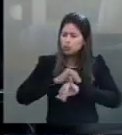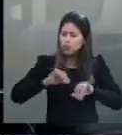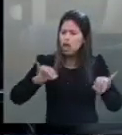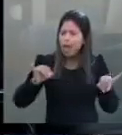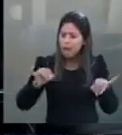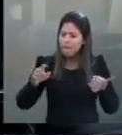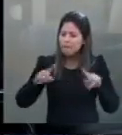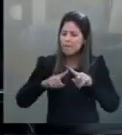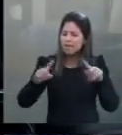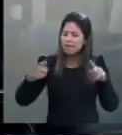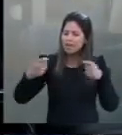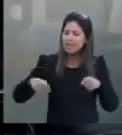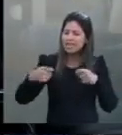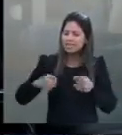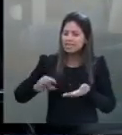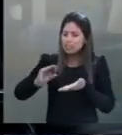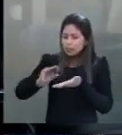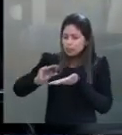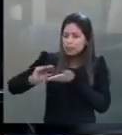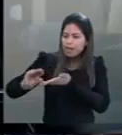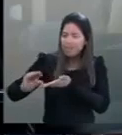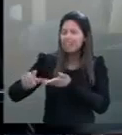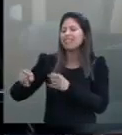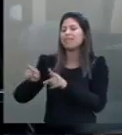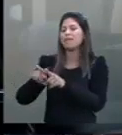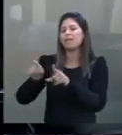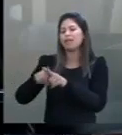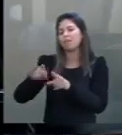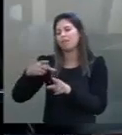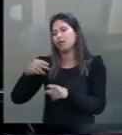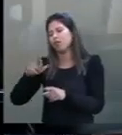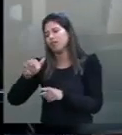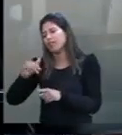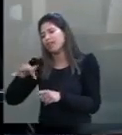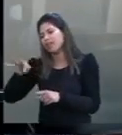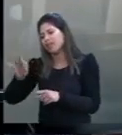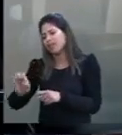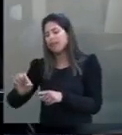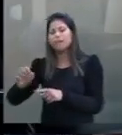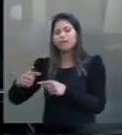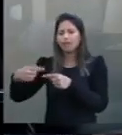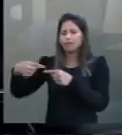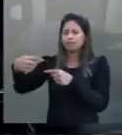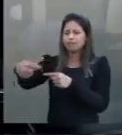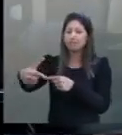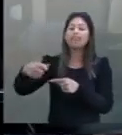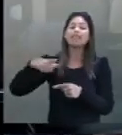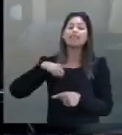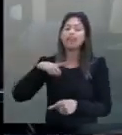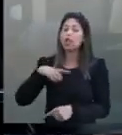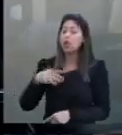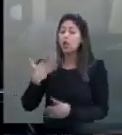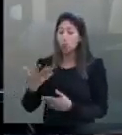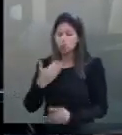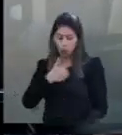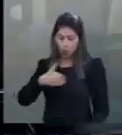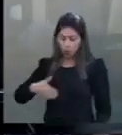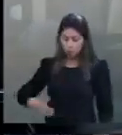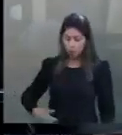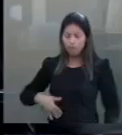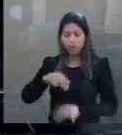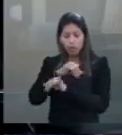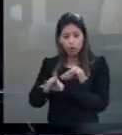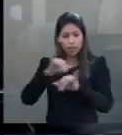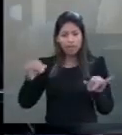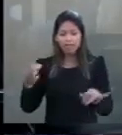crédito, auxílio, Pronaf e por aí vai. O governo federal anunciou uma MP liberando 1,3 bilhão de reais,